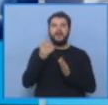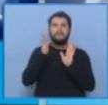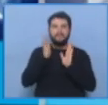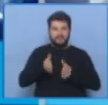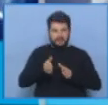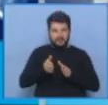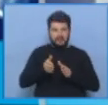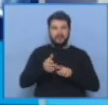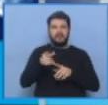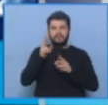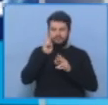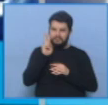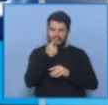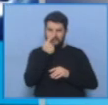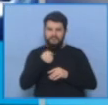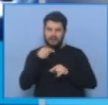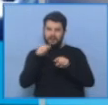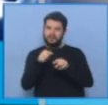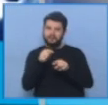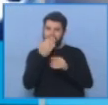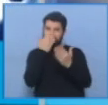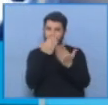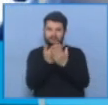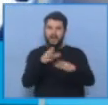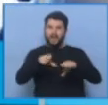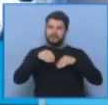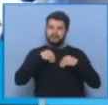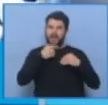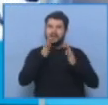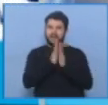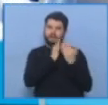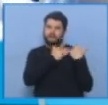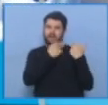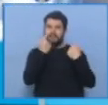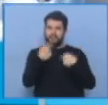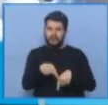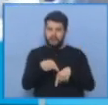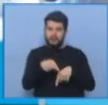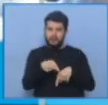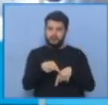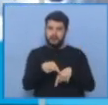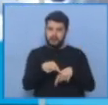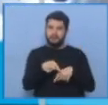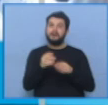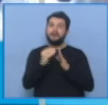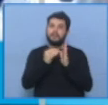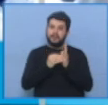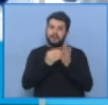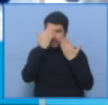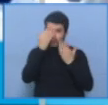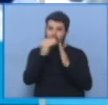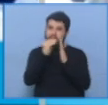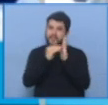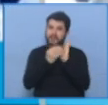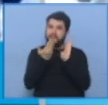deve olhar para esse erro de frente, assumir a sua responsabilidade e tomar medidas, e louvo também essas medidas que estão a